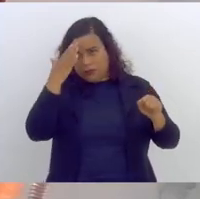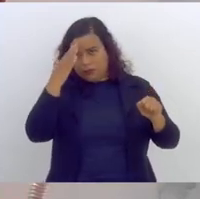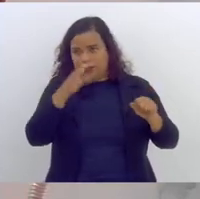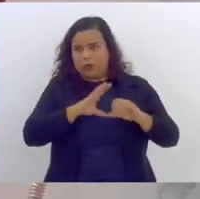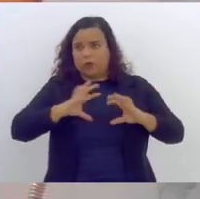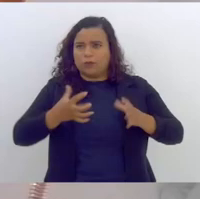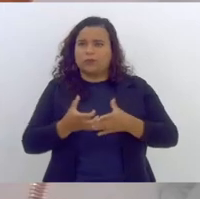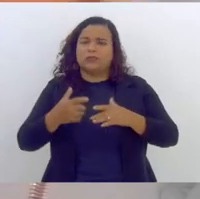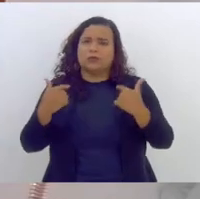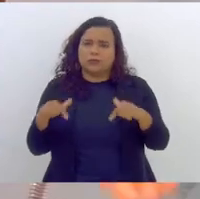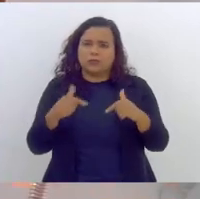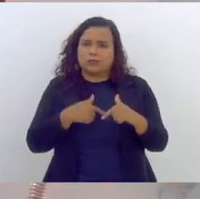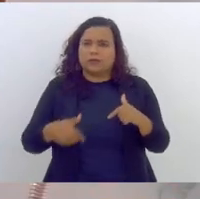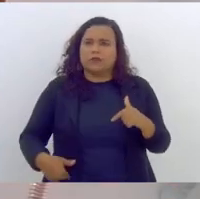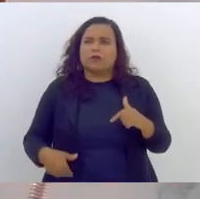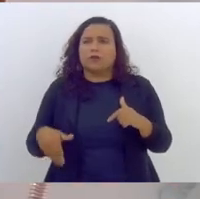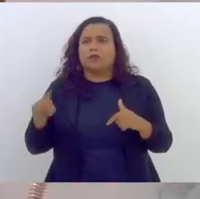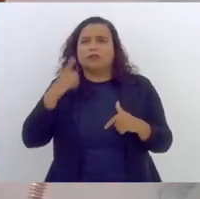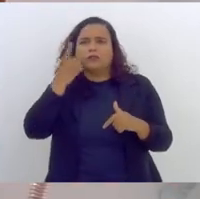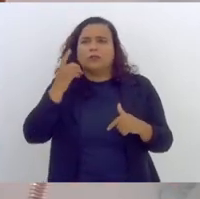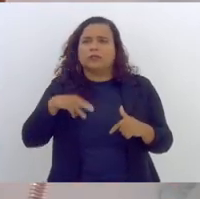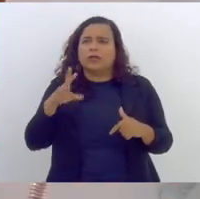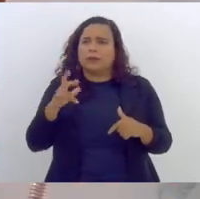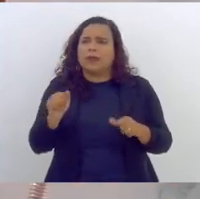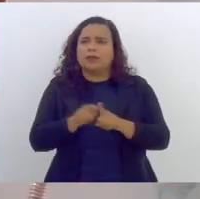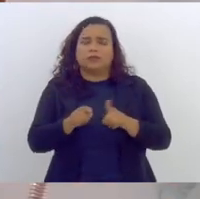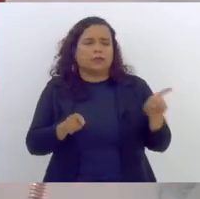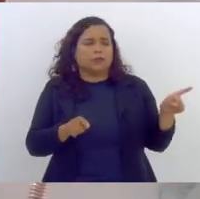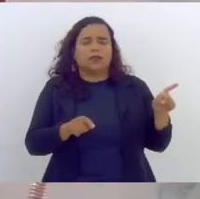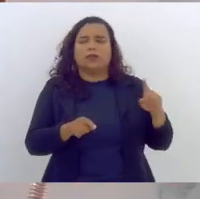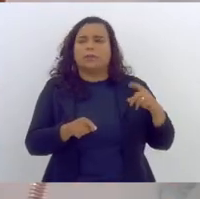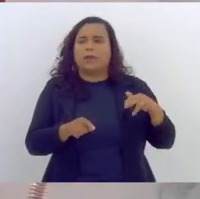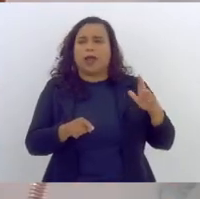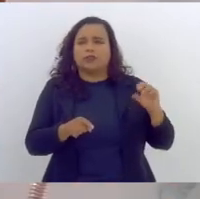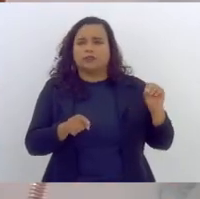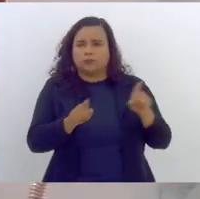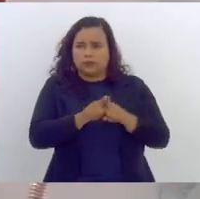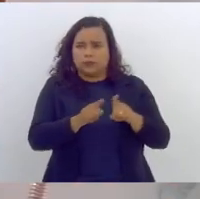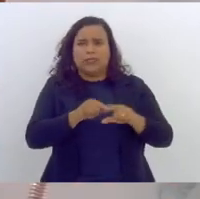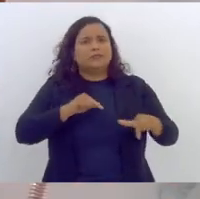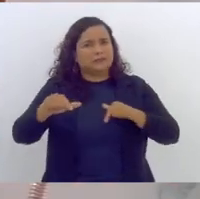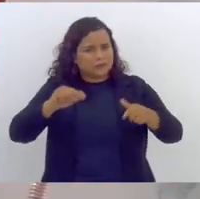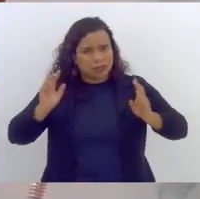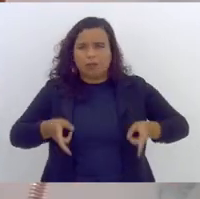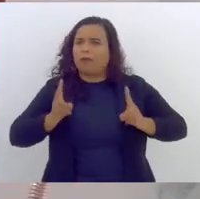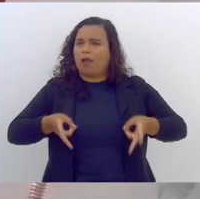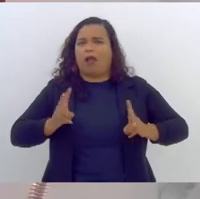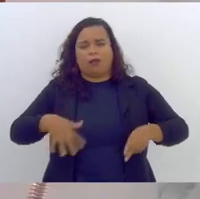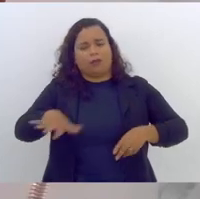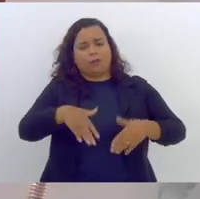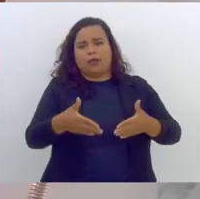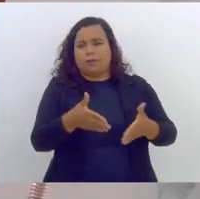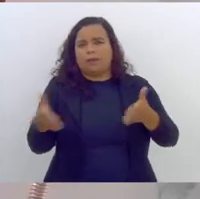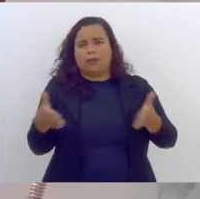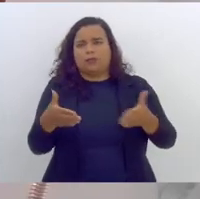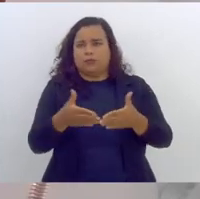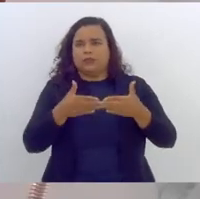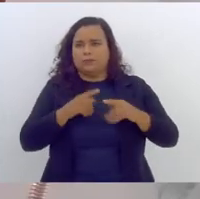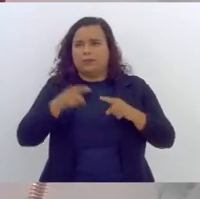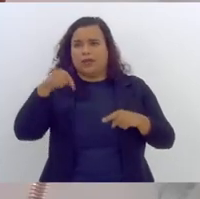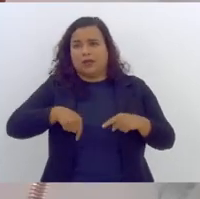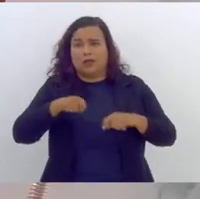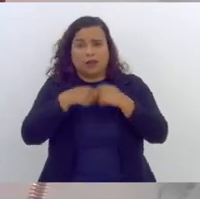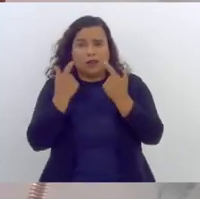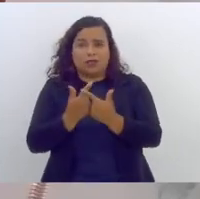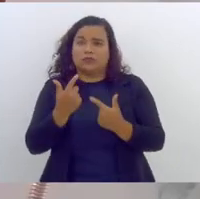que a comissão de servidores por mais que o gabinete da deputada Marta Rocha do Gualberto trabalhem e trabalham de fato no recesso a casa é